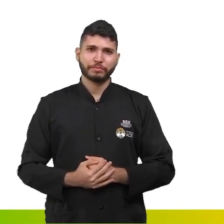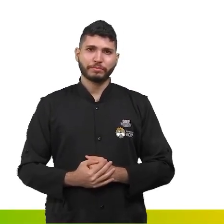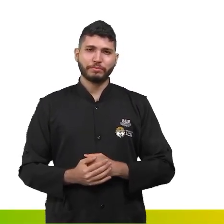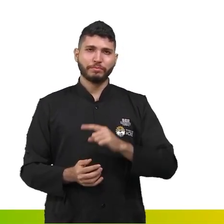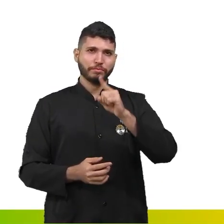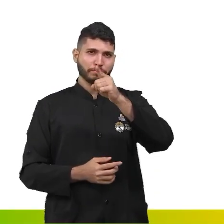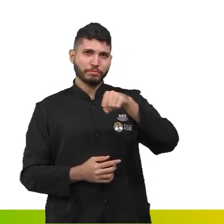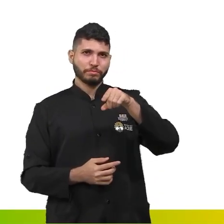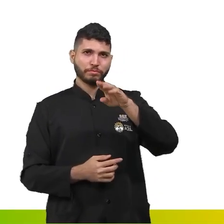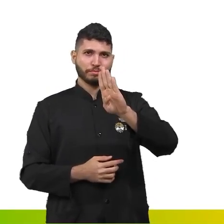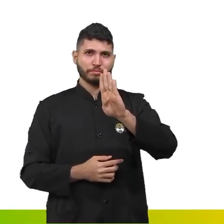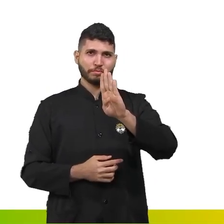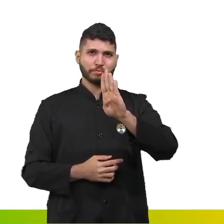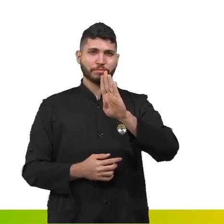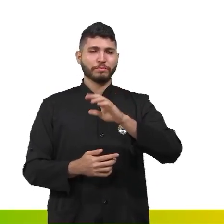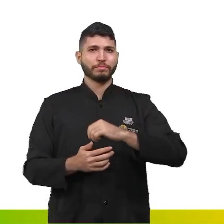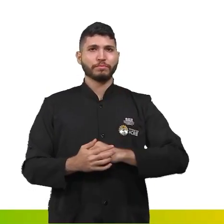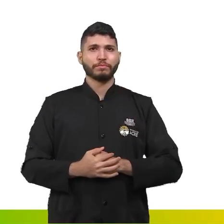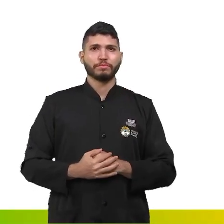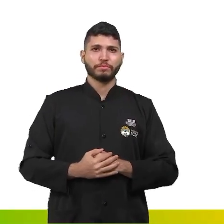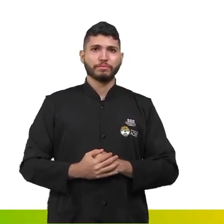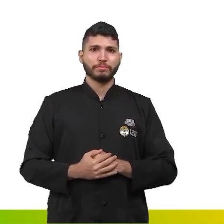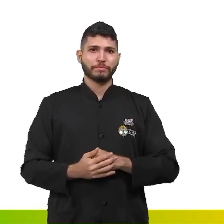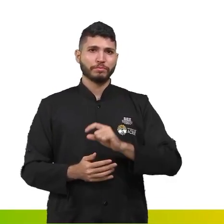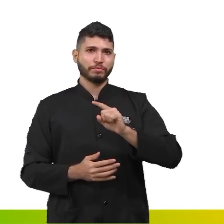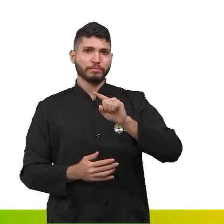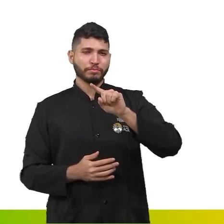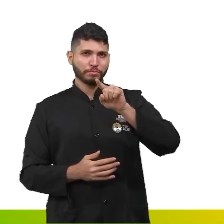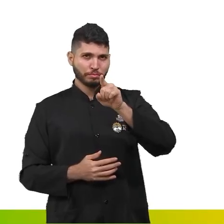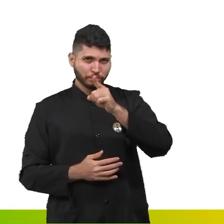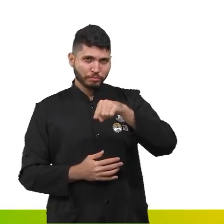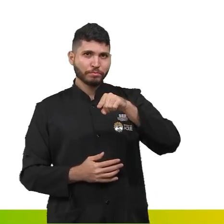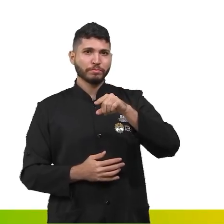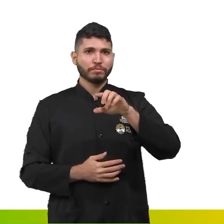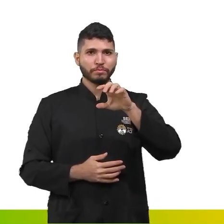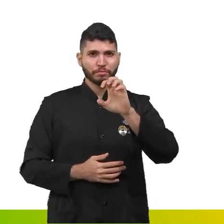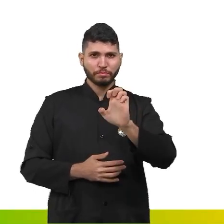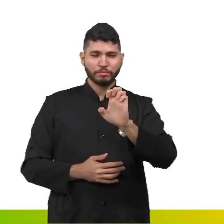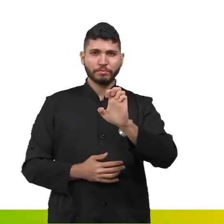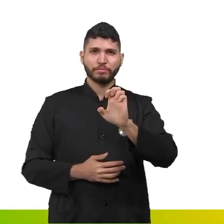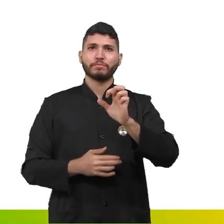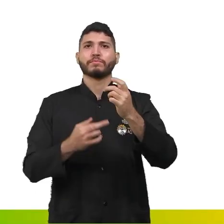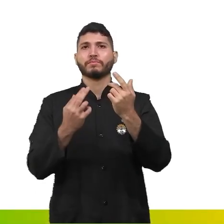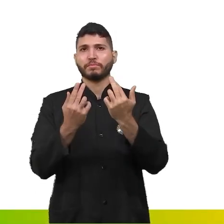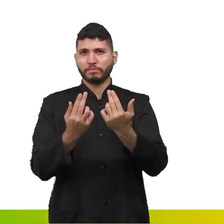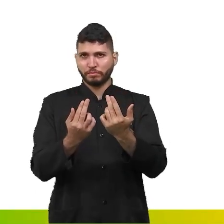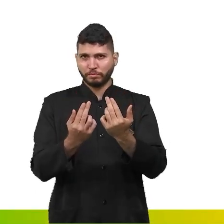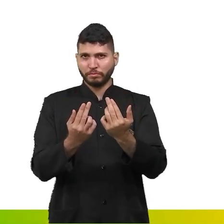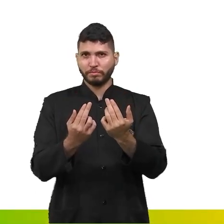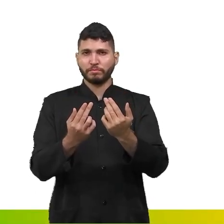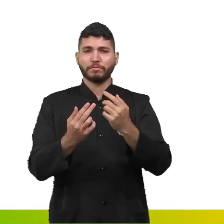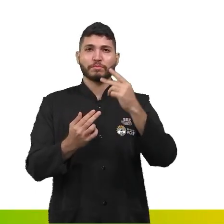B e o ângulo E também possuem mesma medida.